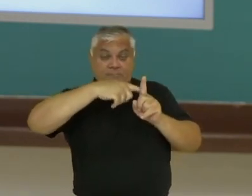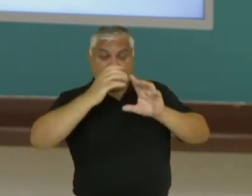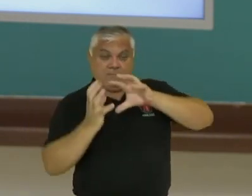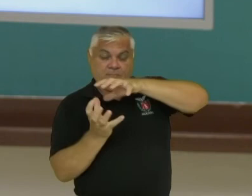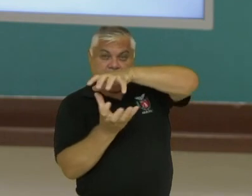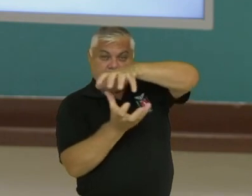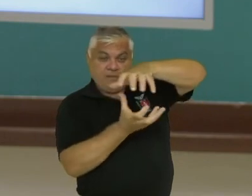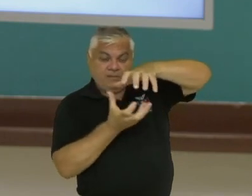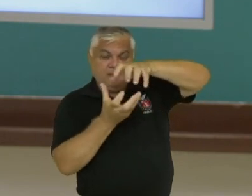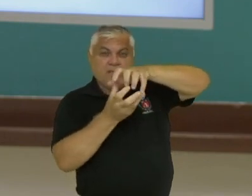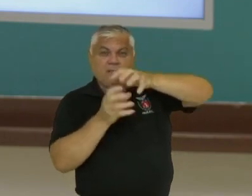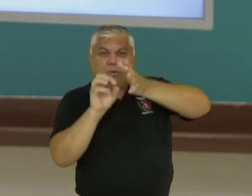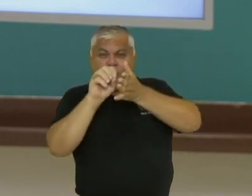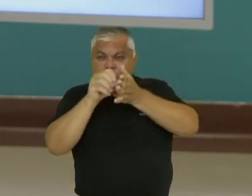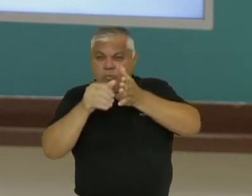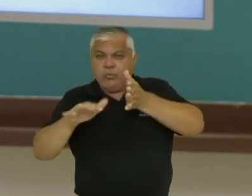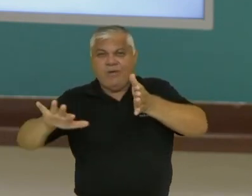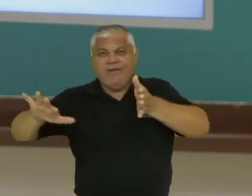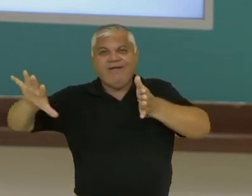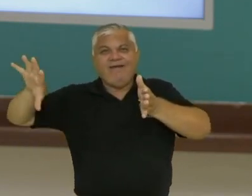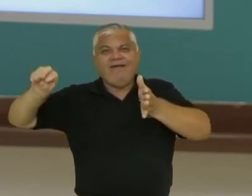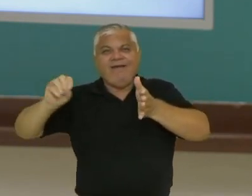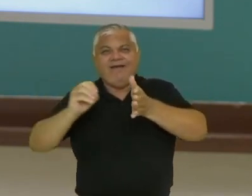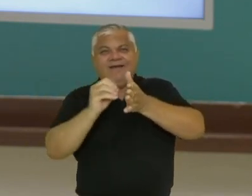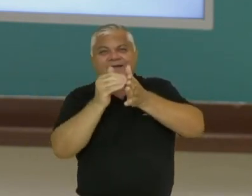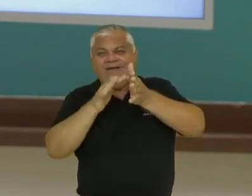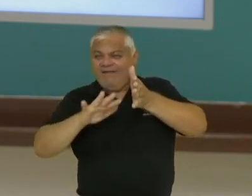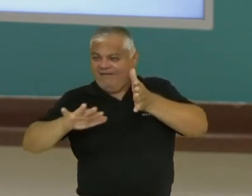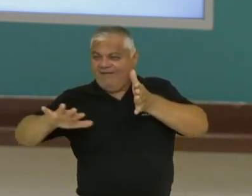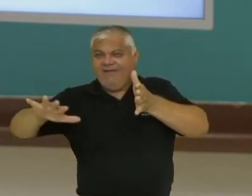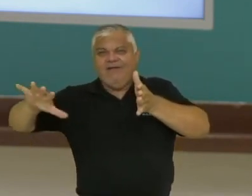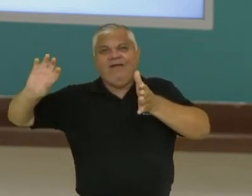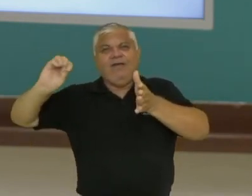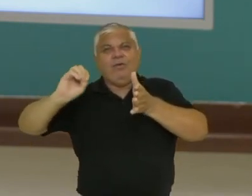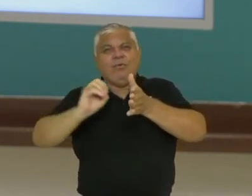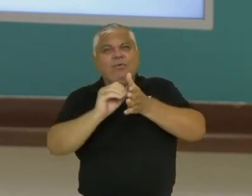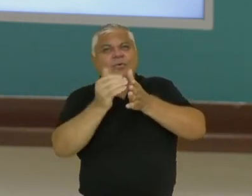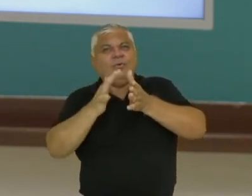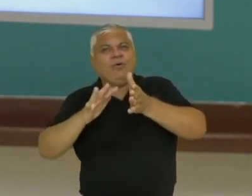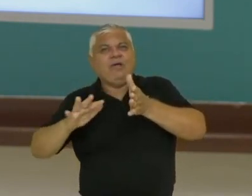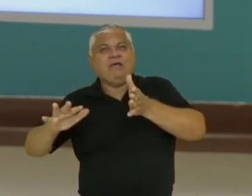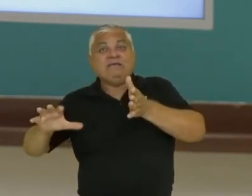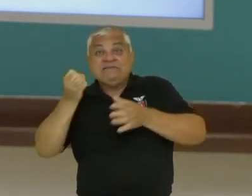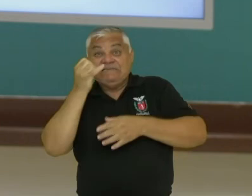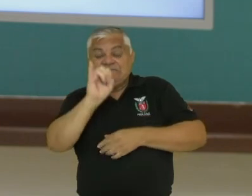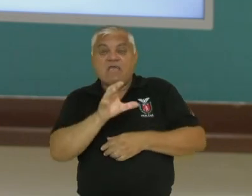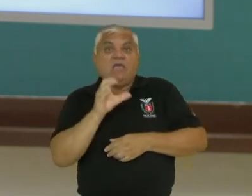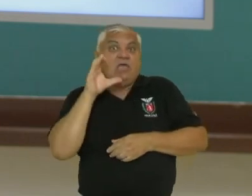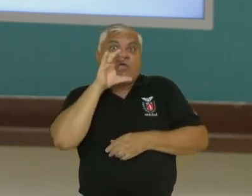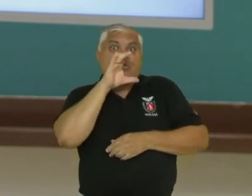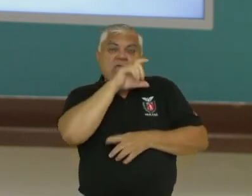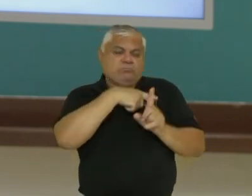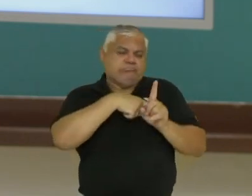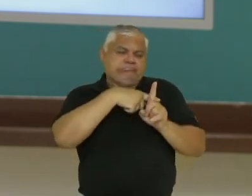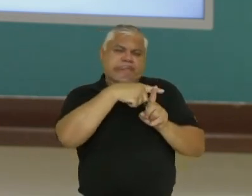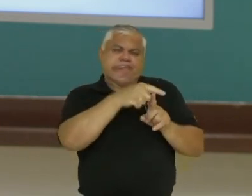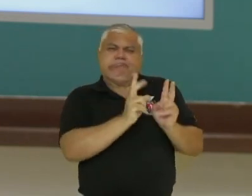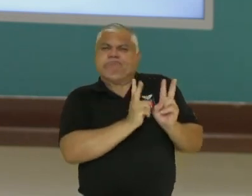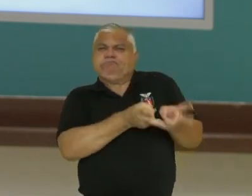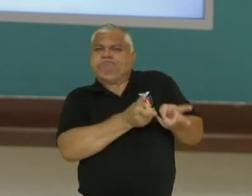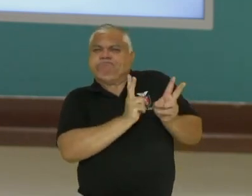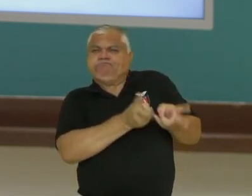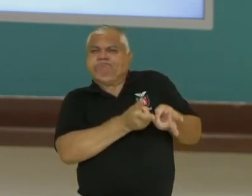dos oceanos está intimamente relacionada. Se o planeta tivesse ficado muito quente por muito tempo e